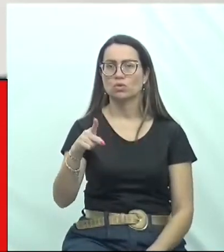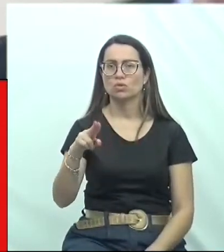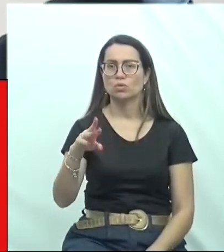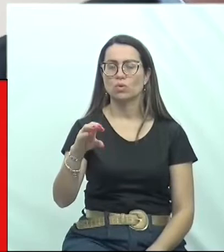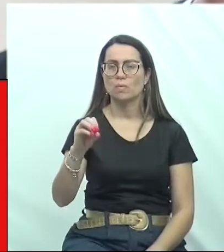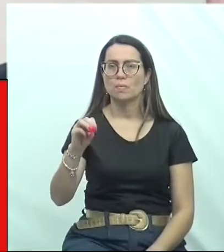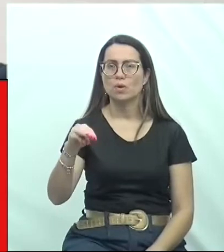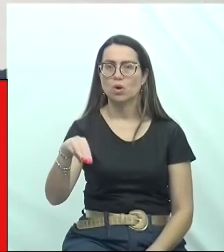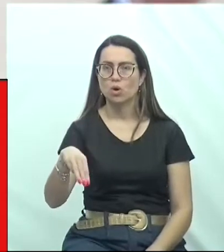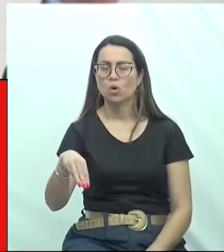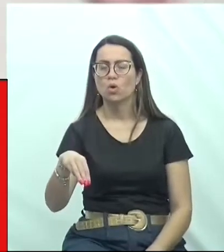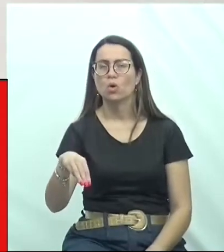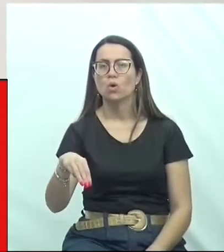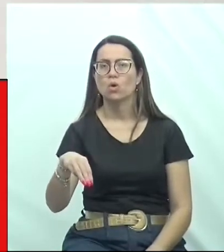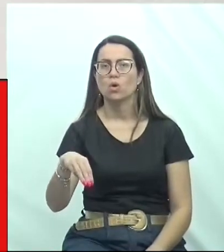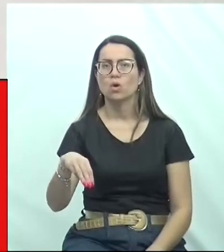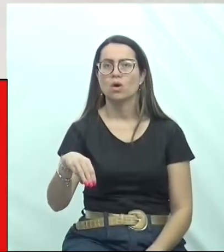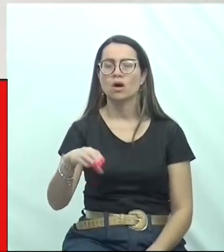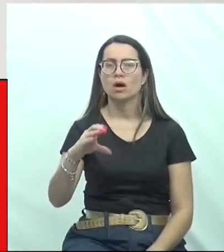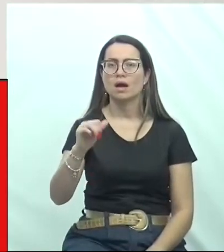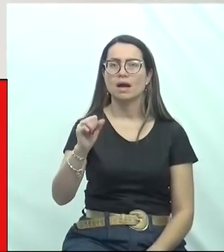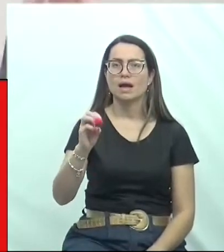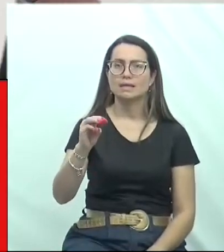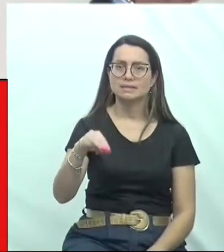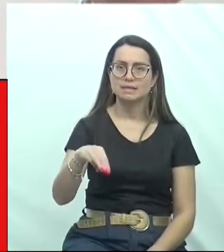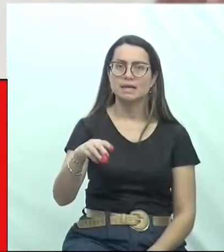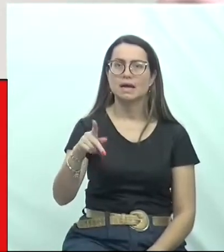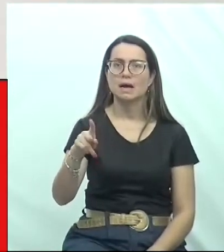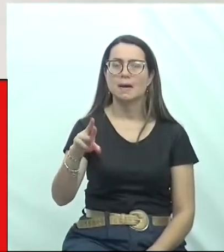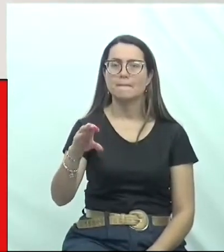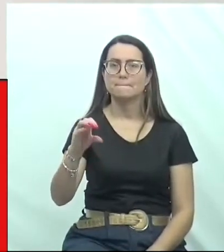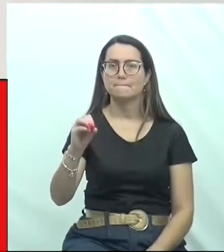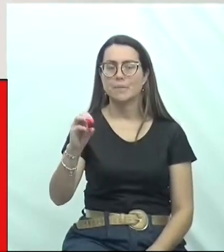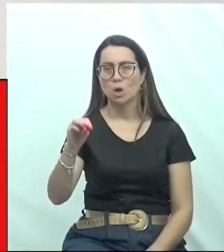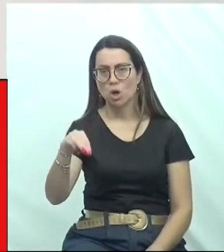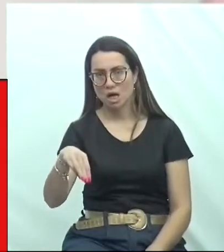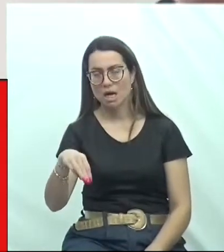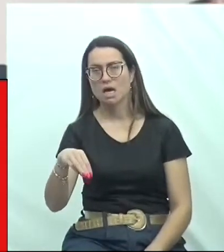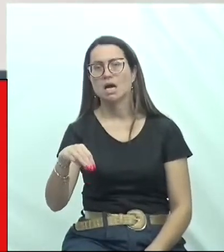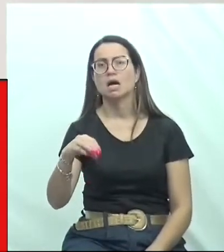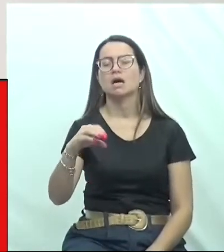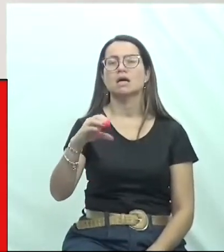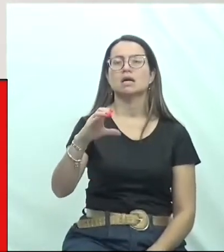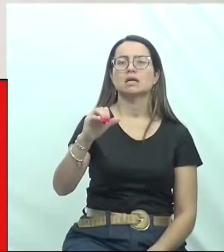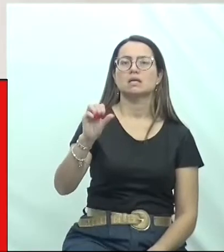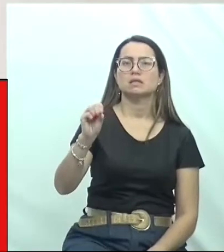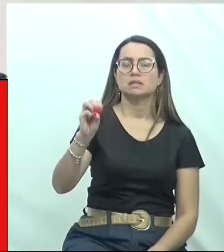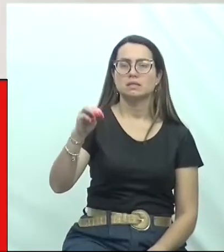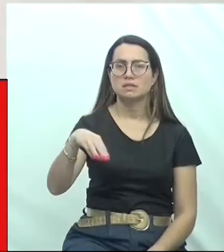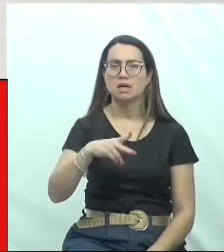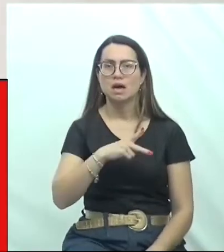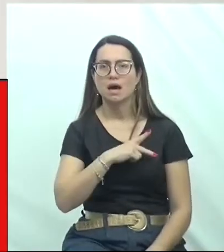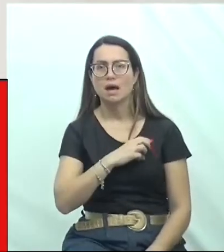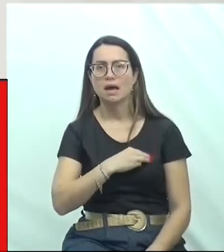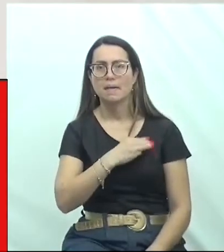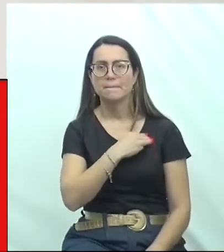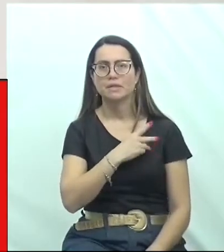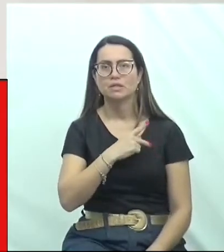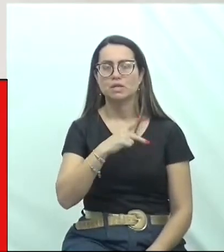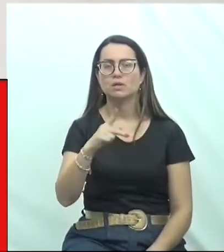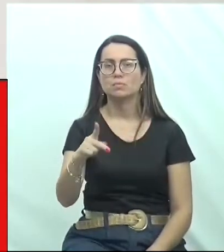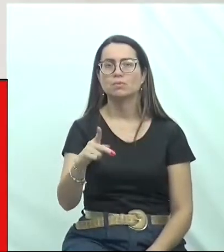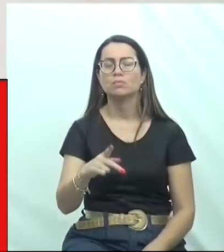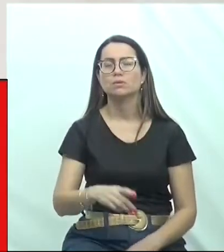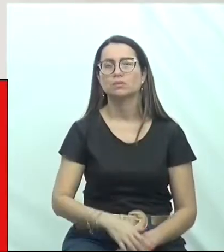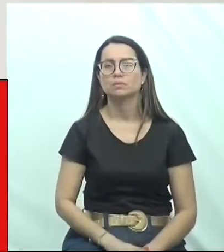Kazan, PROCON, Câmara de Vereadores e CISAM, Ministério Público, firmarmos um TAC. Se